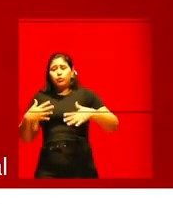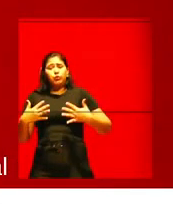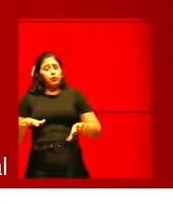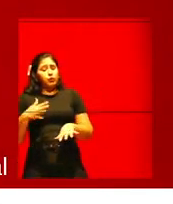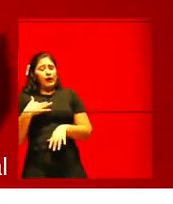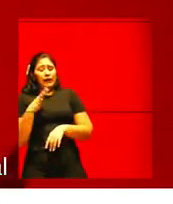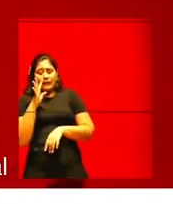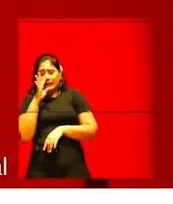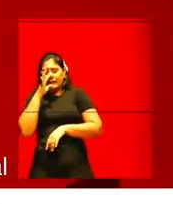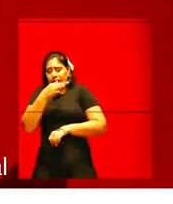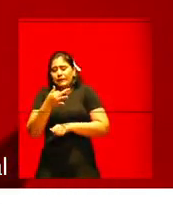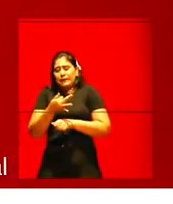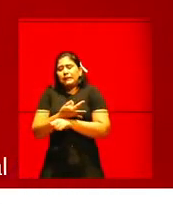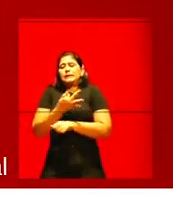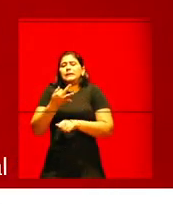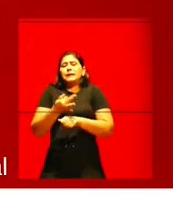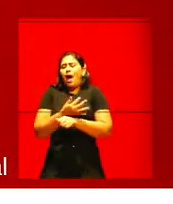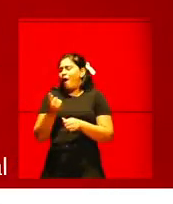Continua.